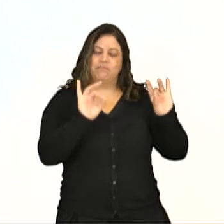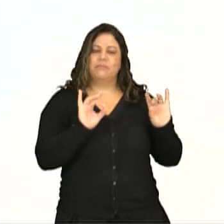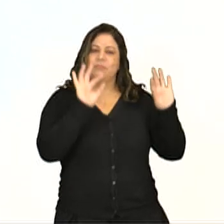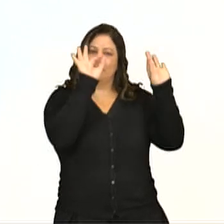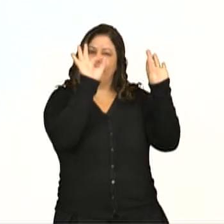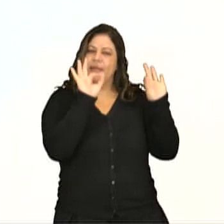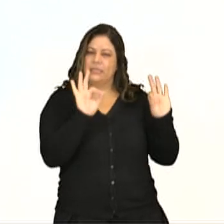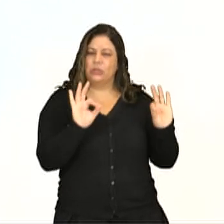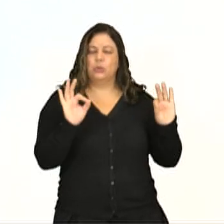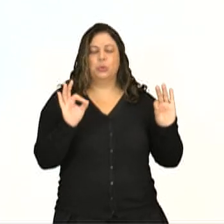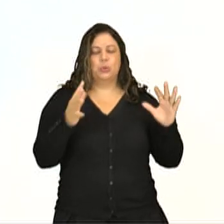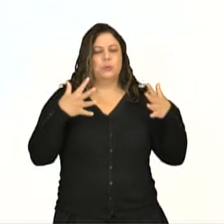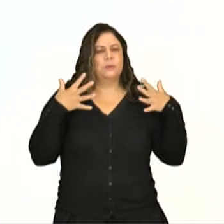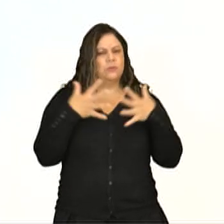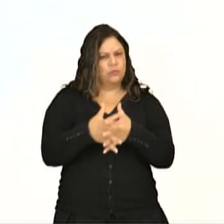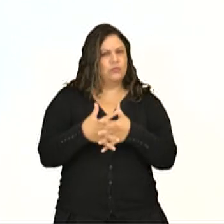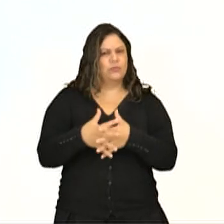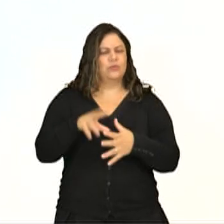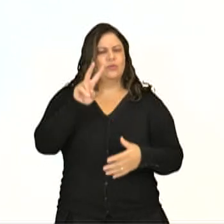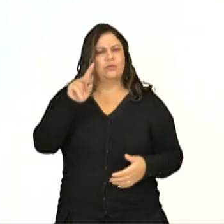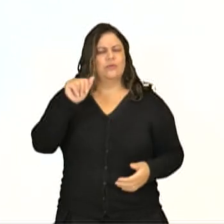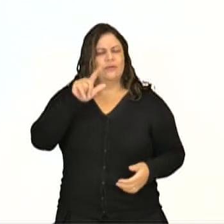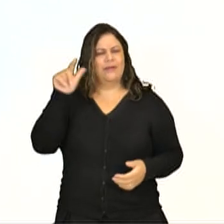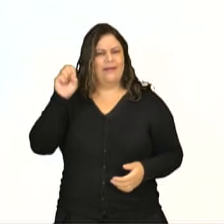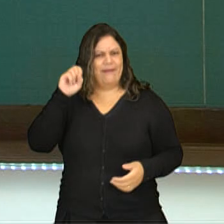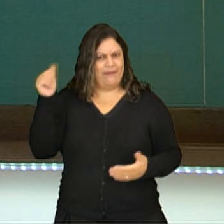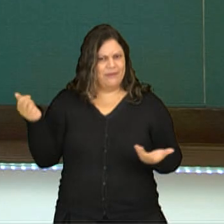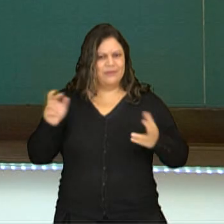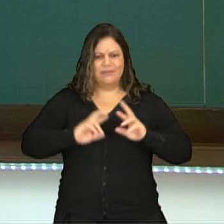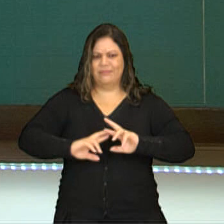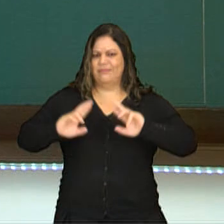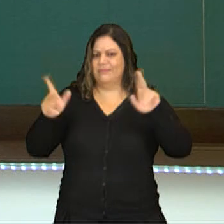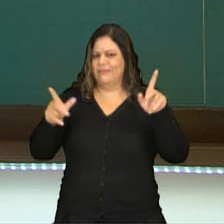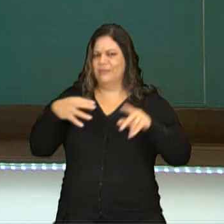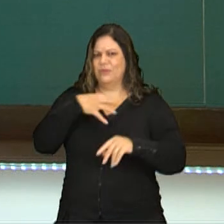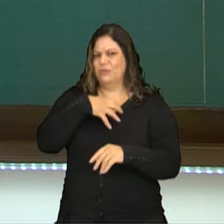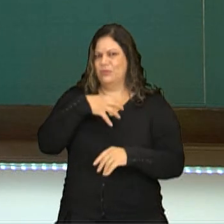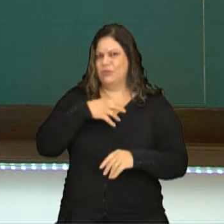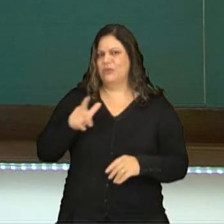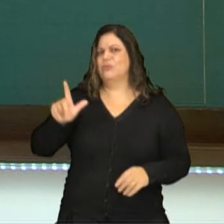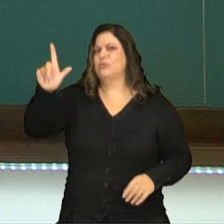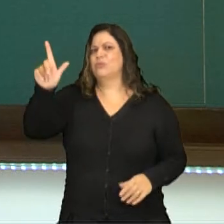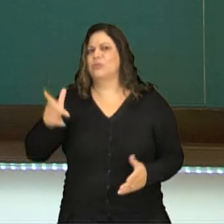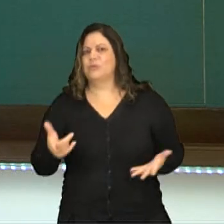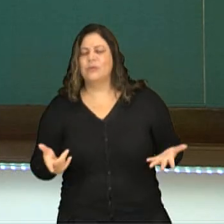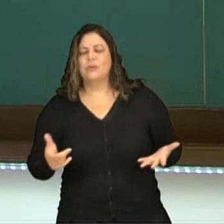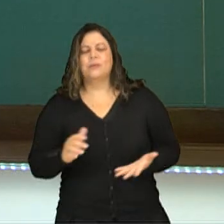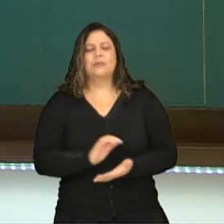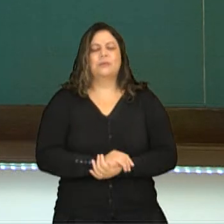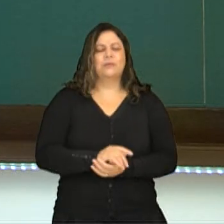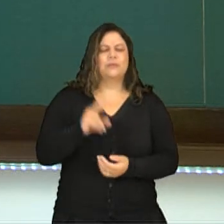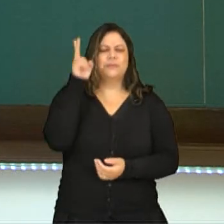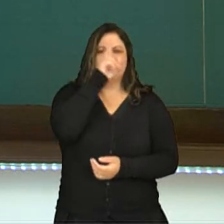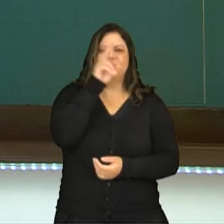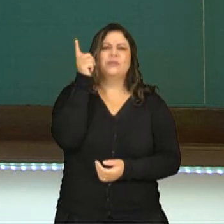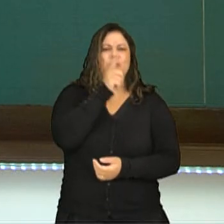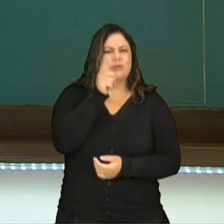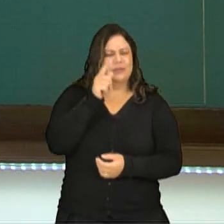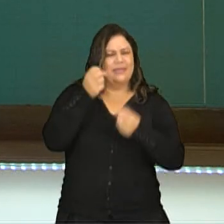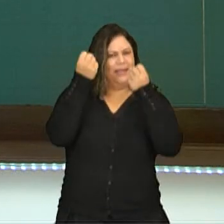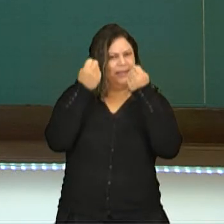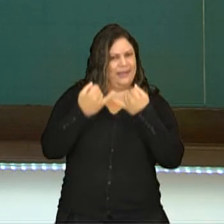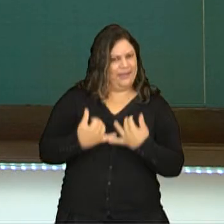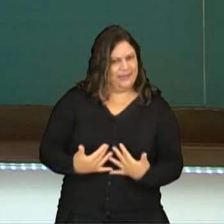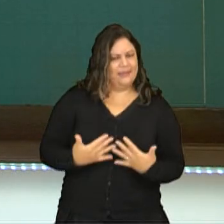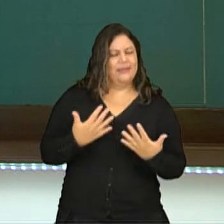a valsa. O que diferencia um estilo do outro? Conseguem lembrar lá na explicação a diferença de um ritmo e do outro?